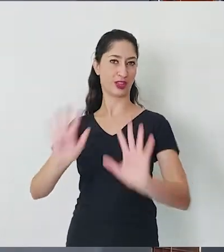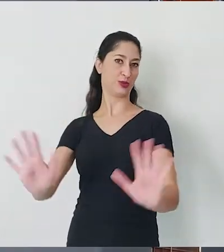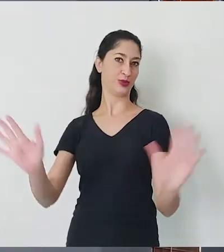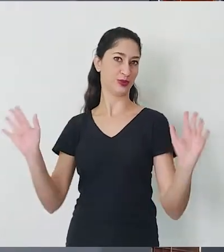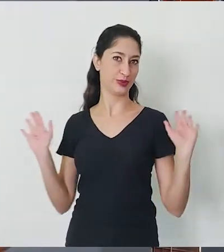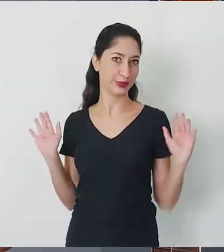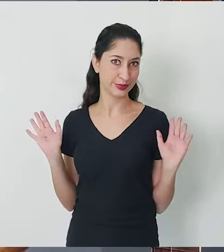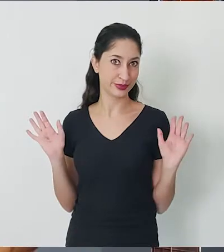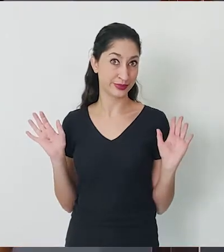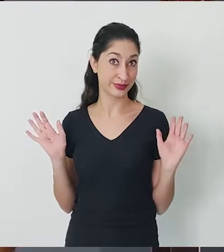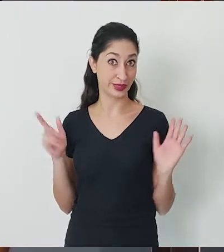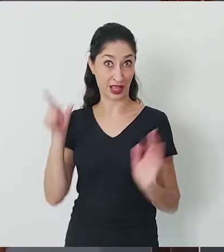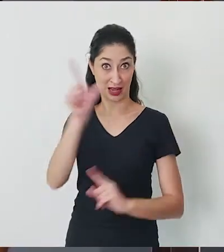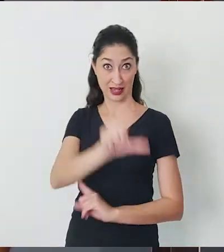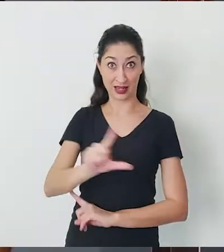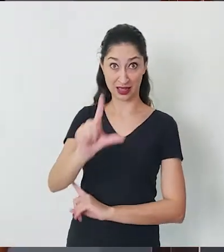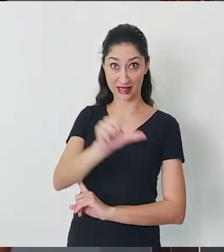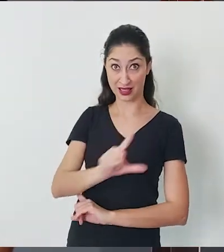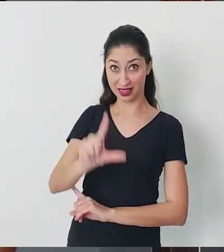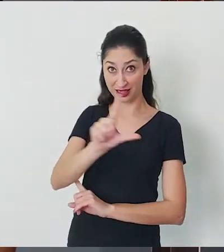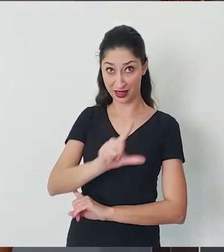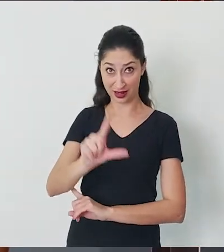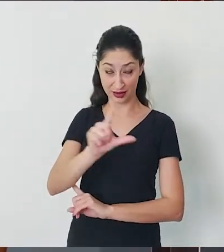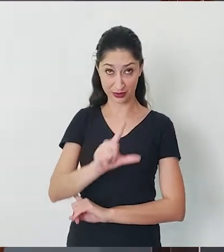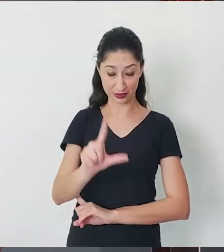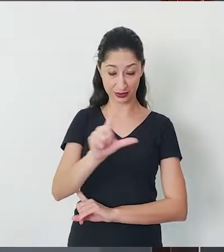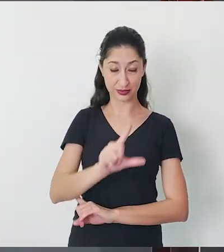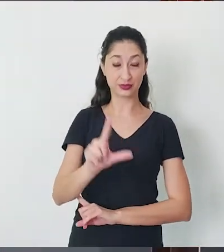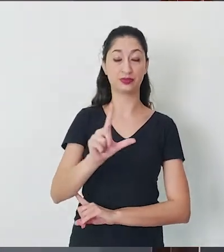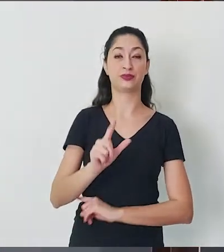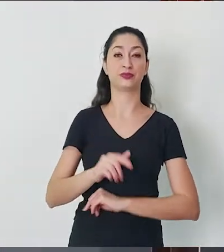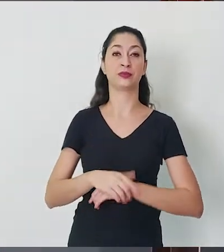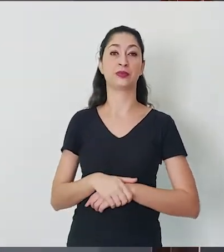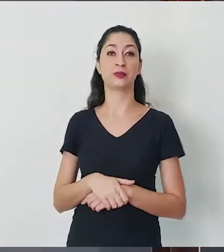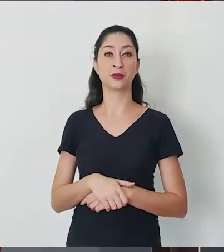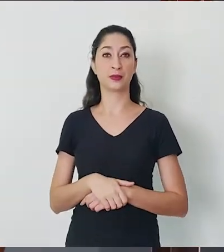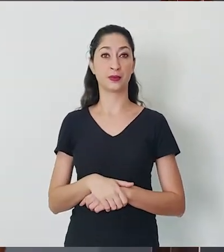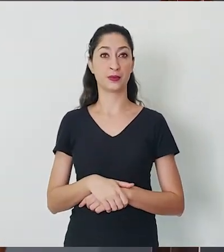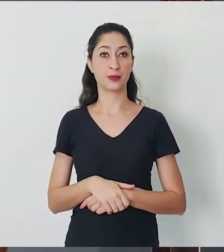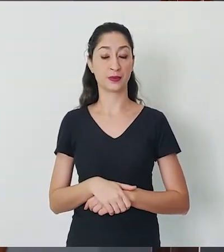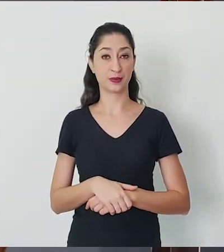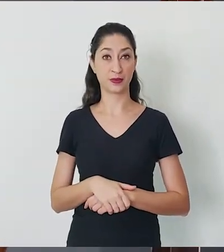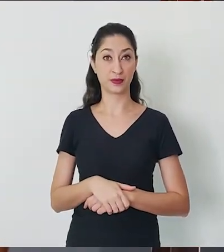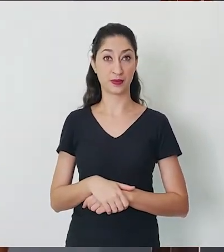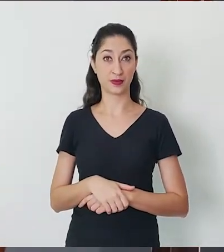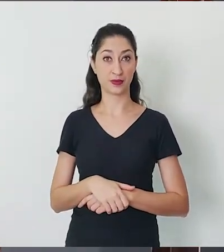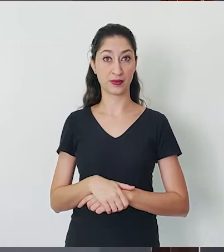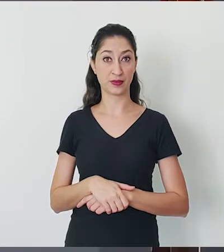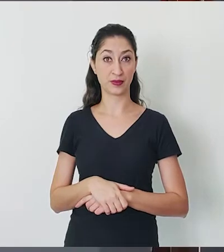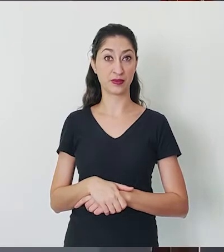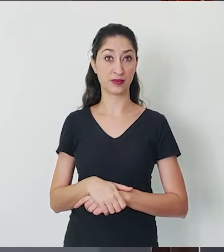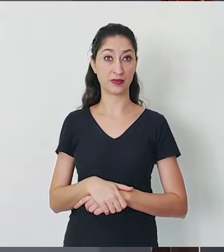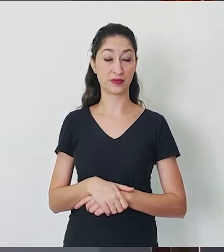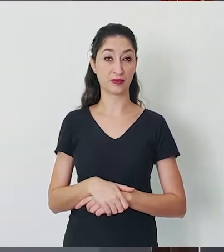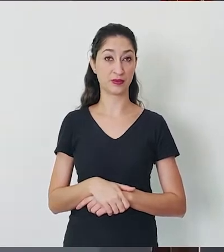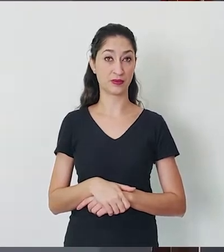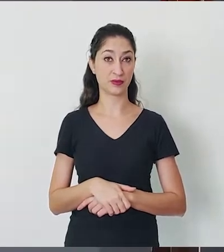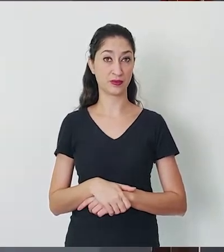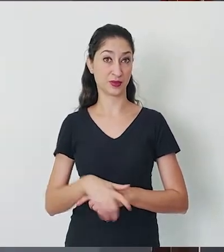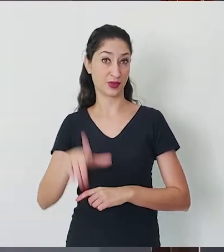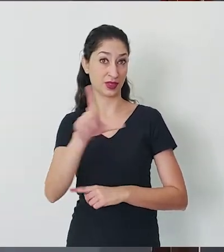isso. E, gente, essa literatura, ela vem servindo para nós, né? Ela